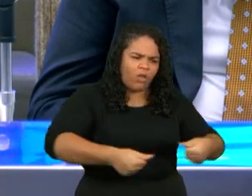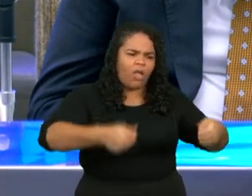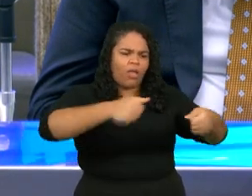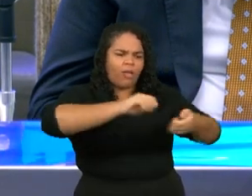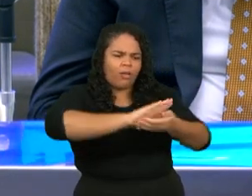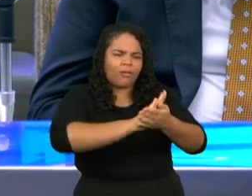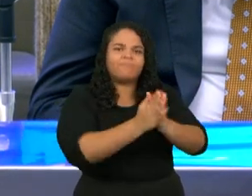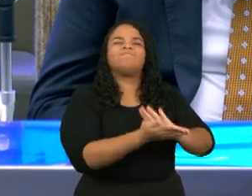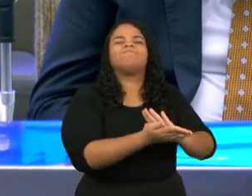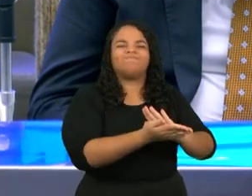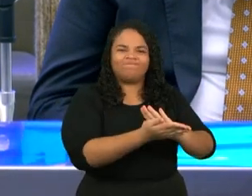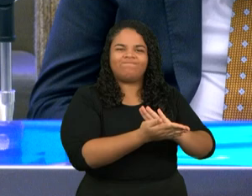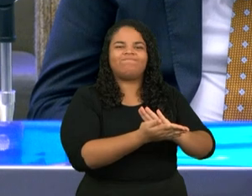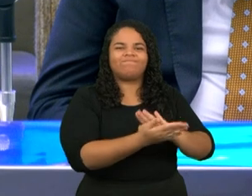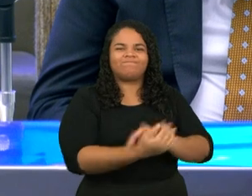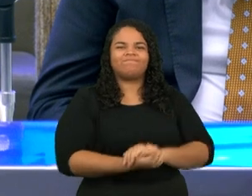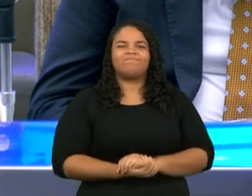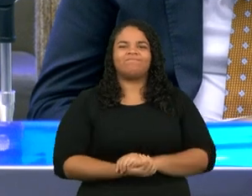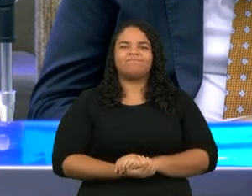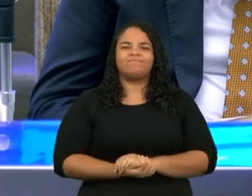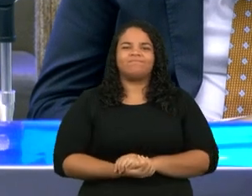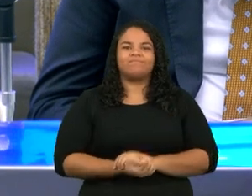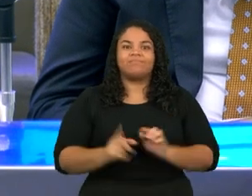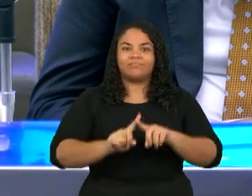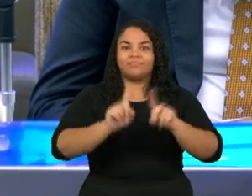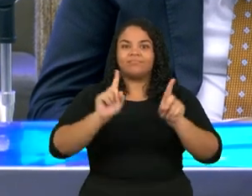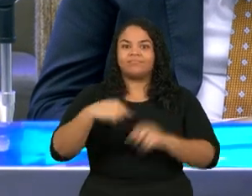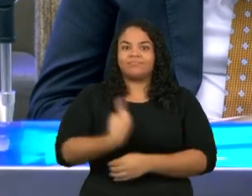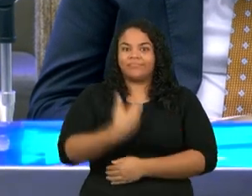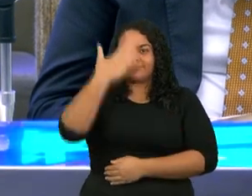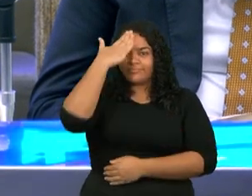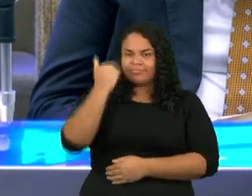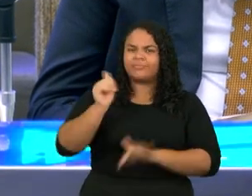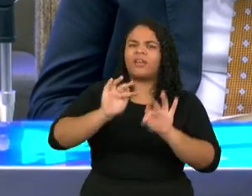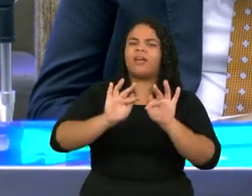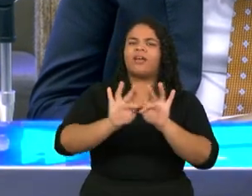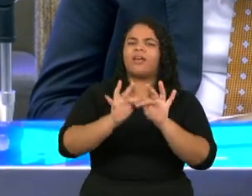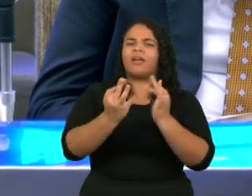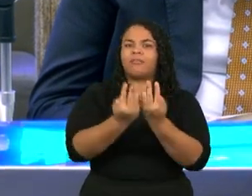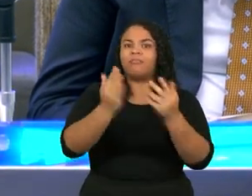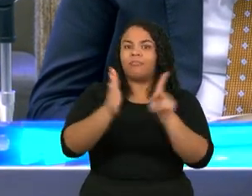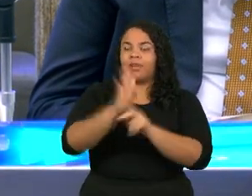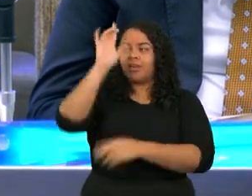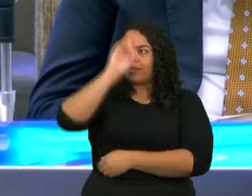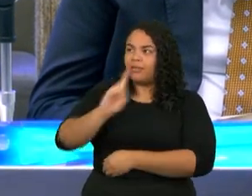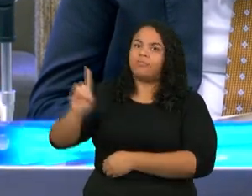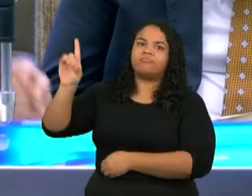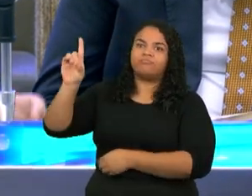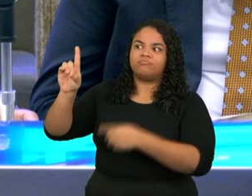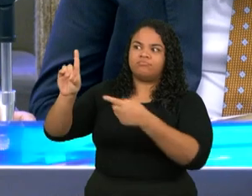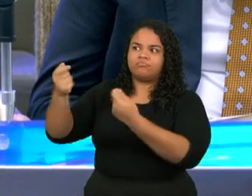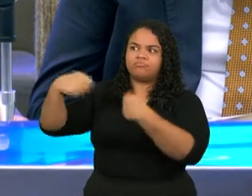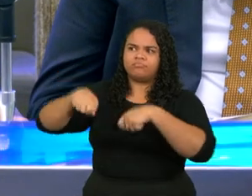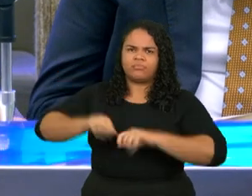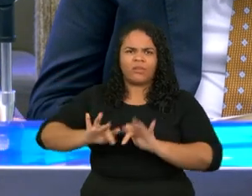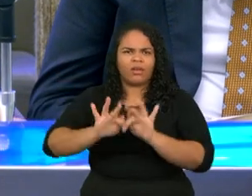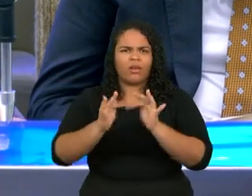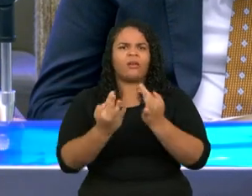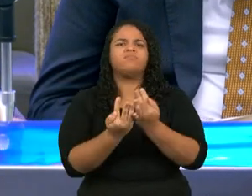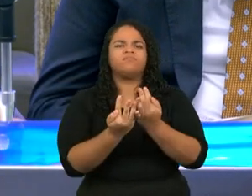que é a nossa família é o nosso lar essa palavra é